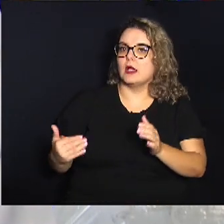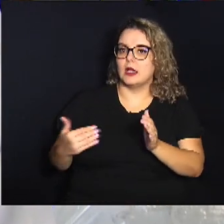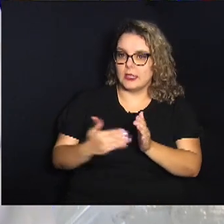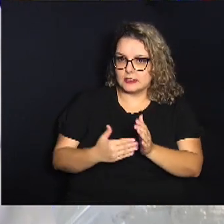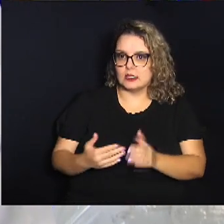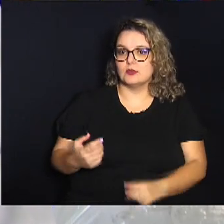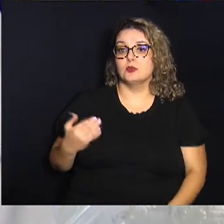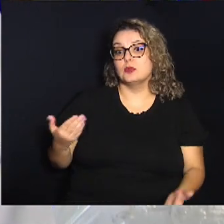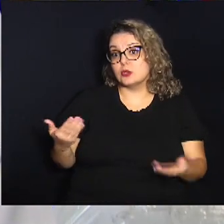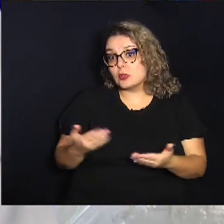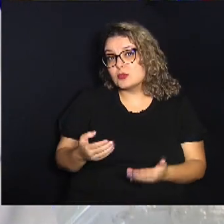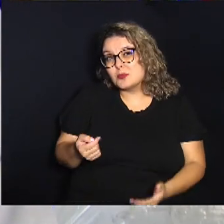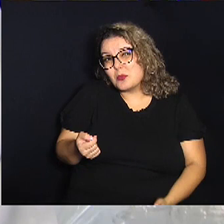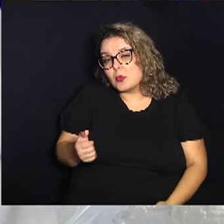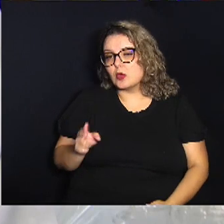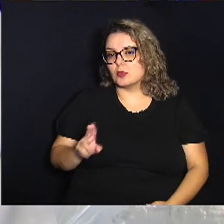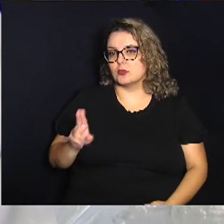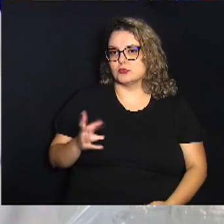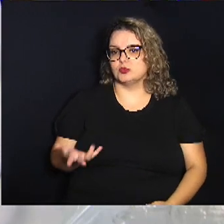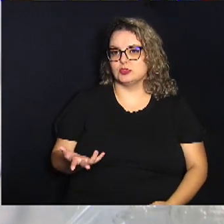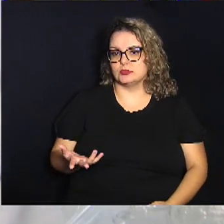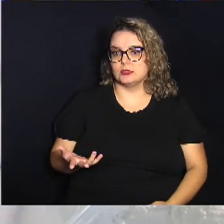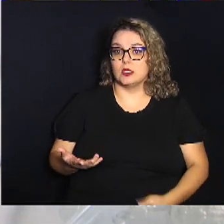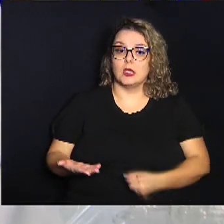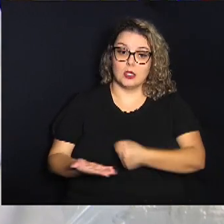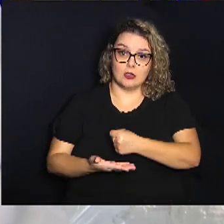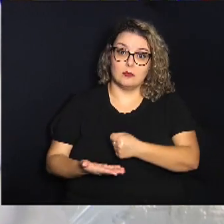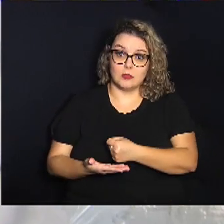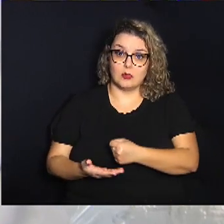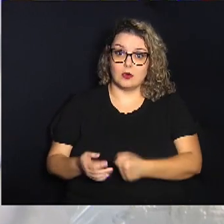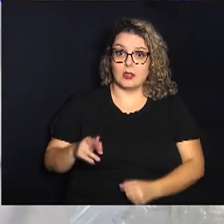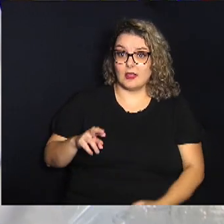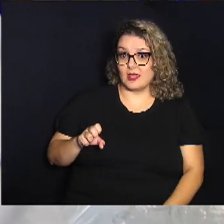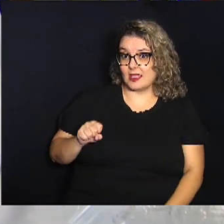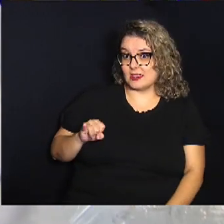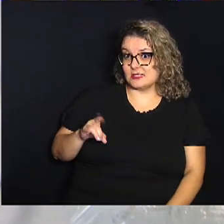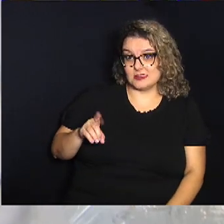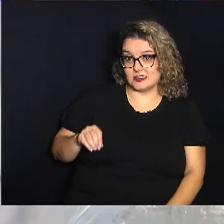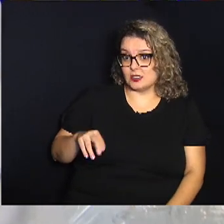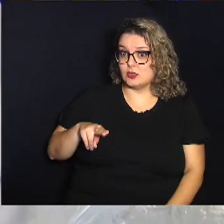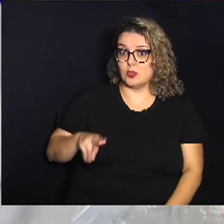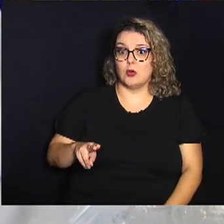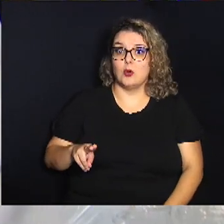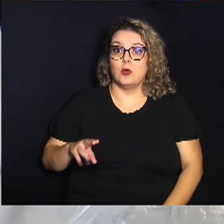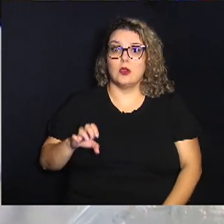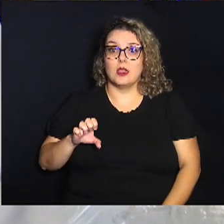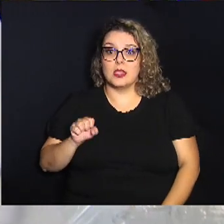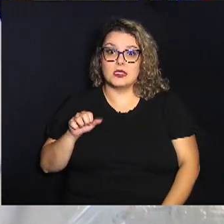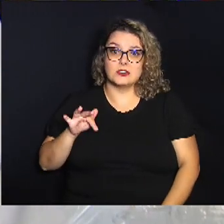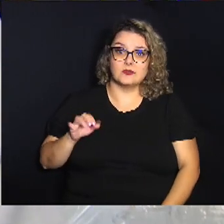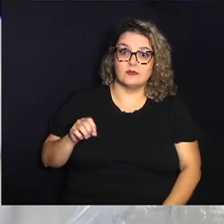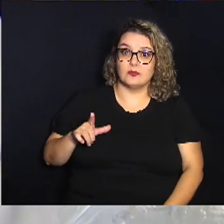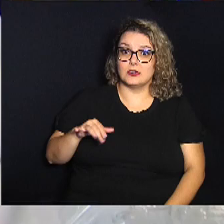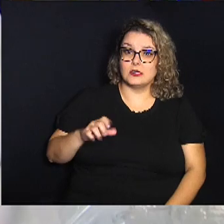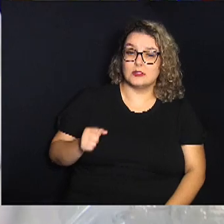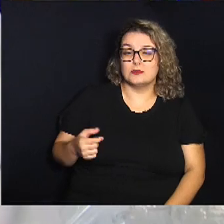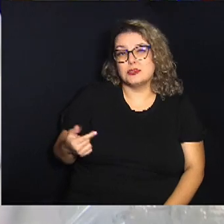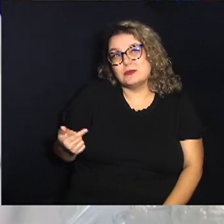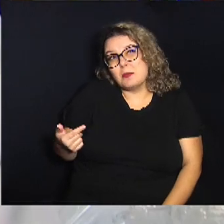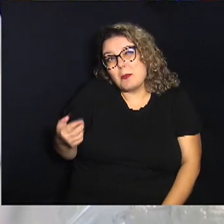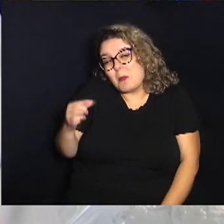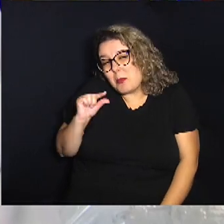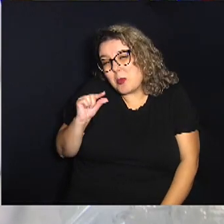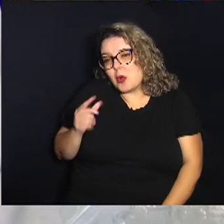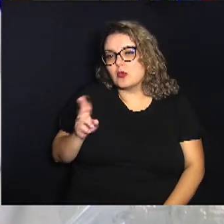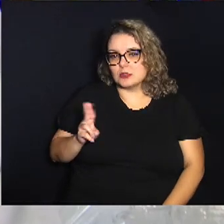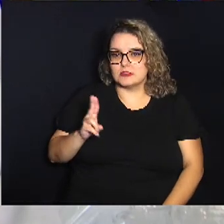que hoje a gente pouco utiliza e que basicamente ou é resíduo ou é usado como esfoliante, como aplicação menos nobre, como essa